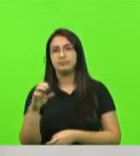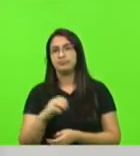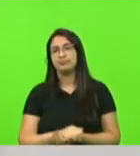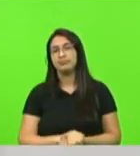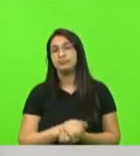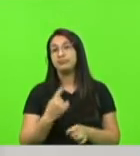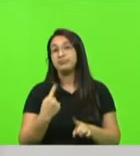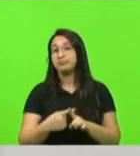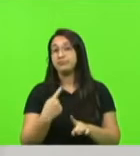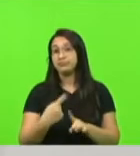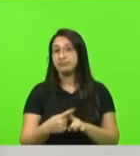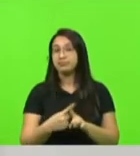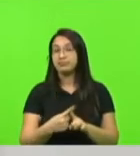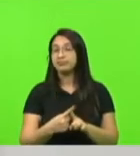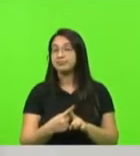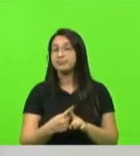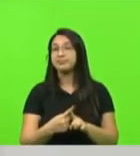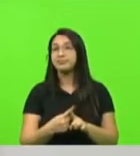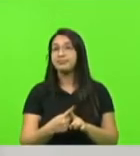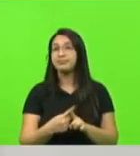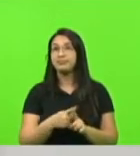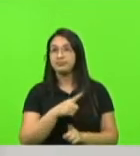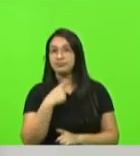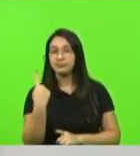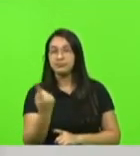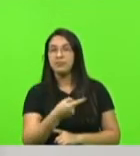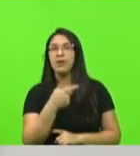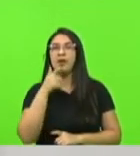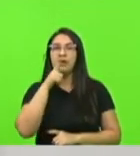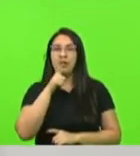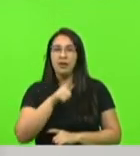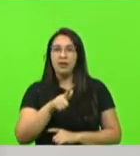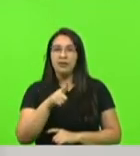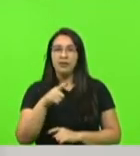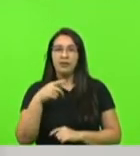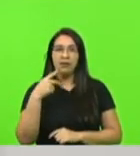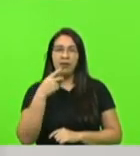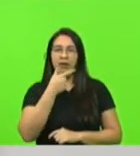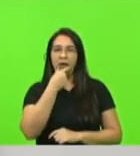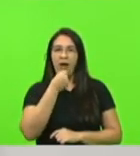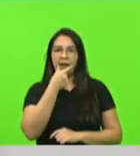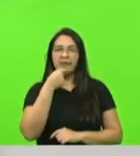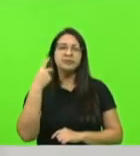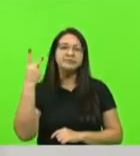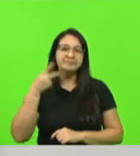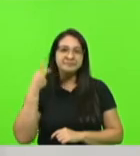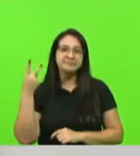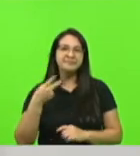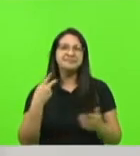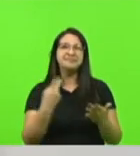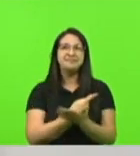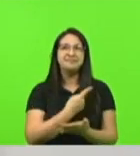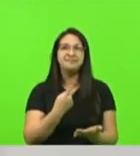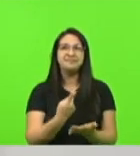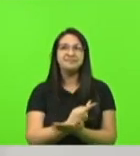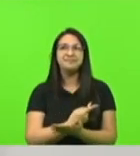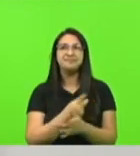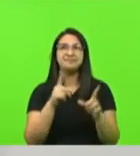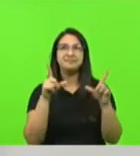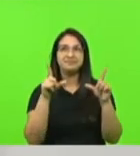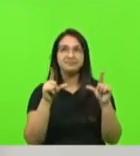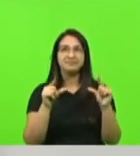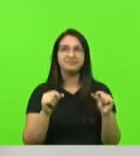Porque é só assim que nós, enquanto homens públicos, vamos errar menos, para ajudar a melhorar a vida